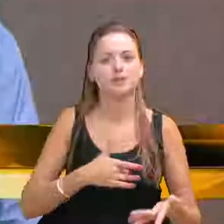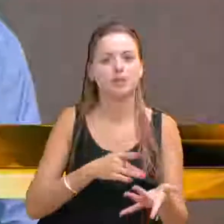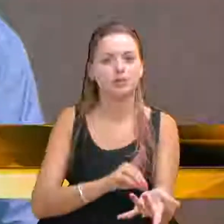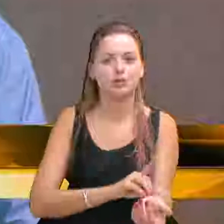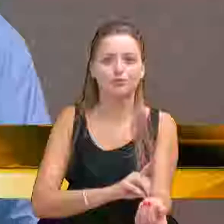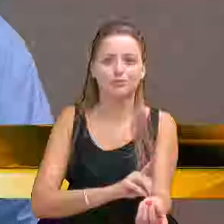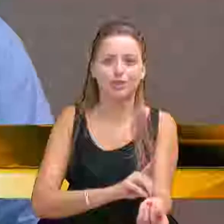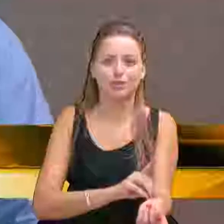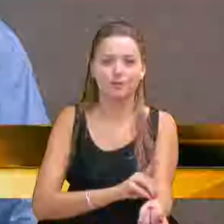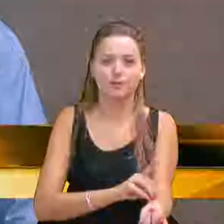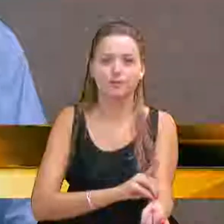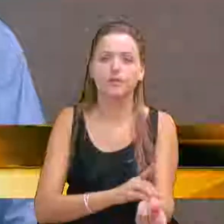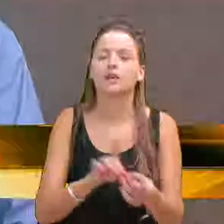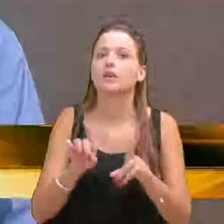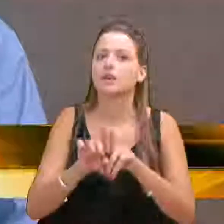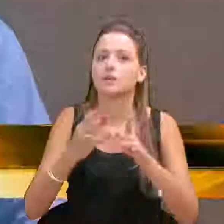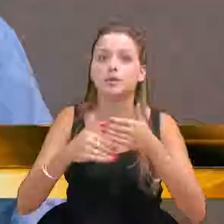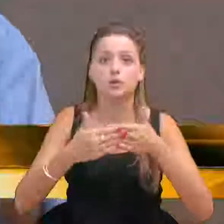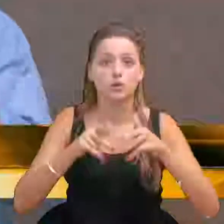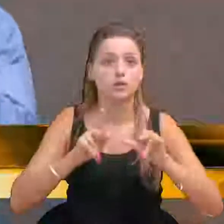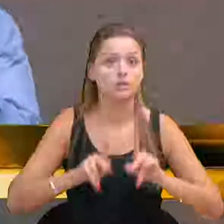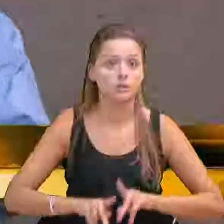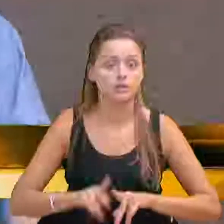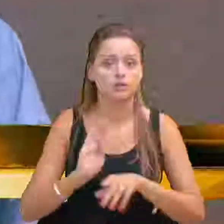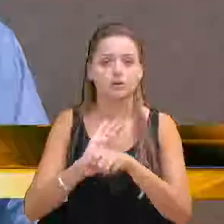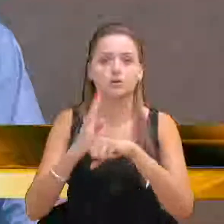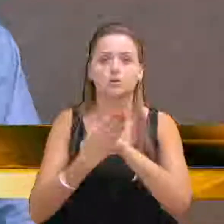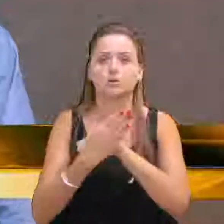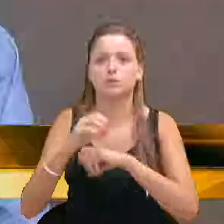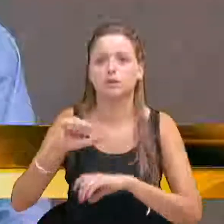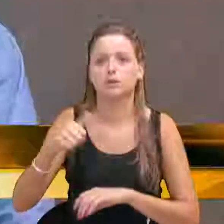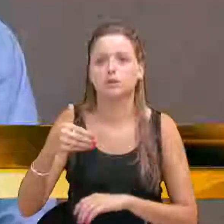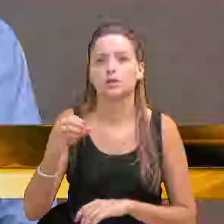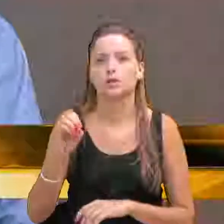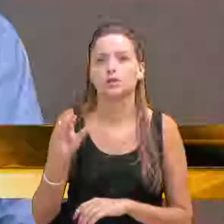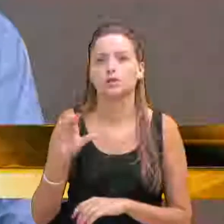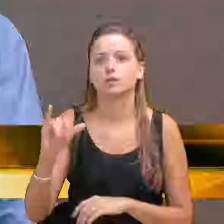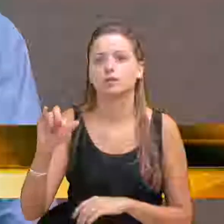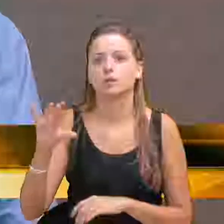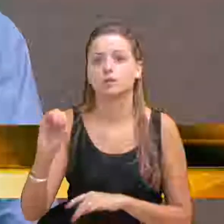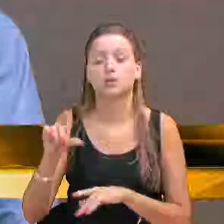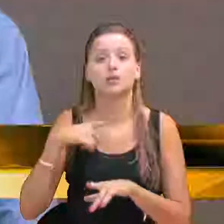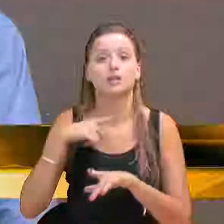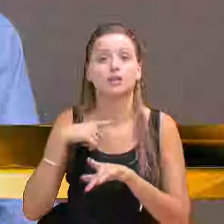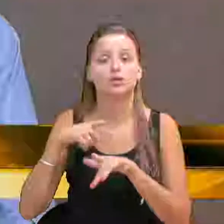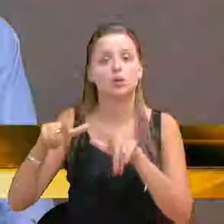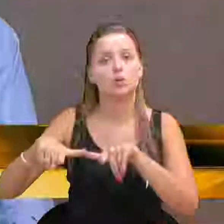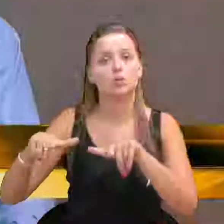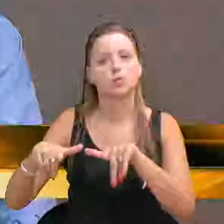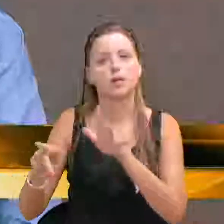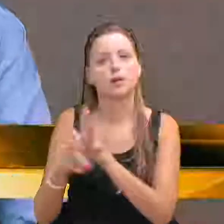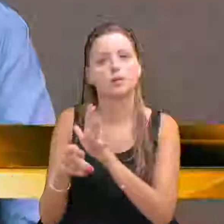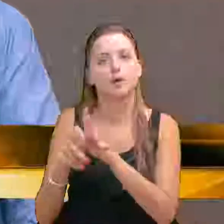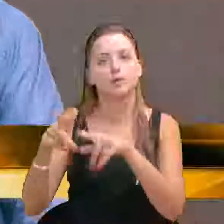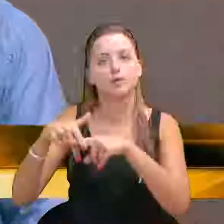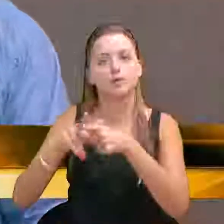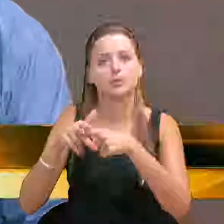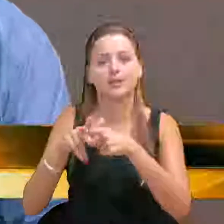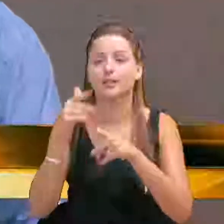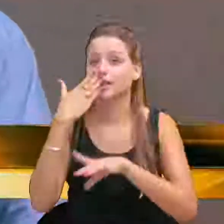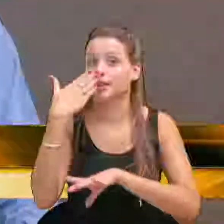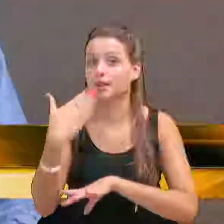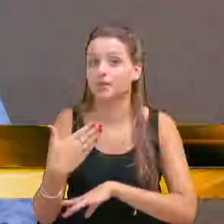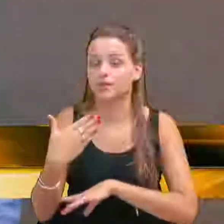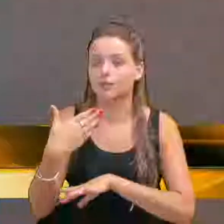muito conhecido também da comunidade ali de San Ciro, com a sua oficina mecânica durante muitos anos ali em frente à igreja,